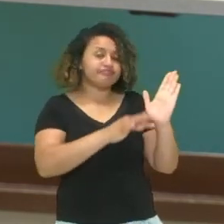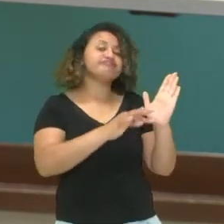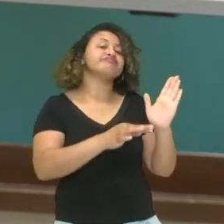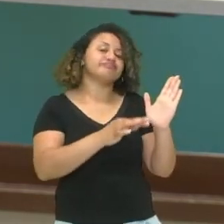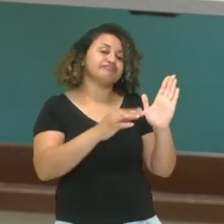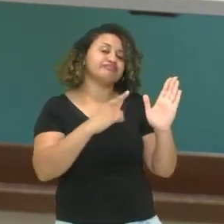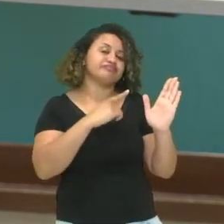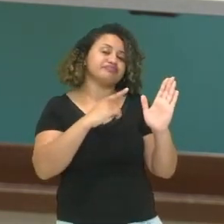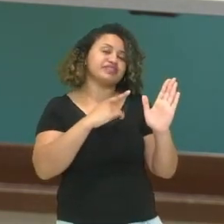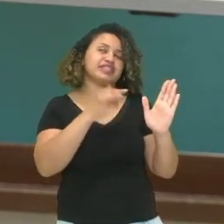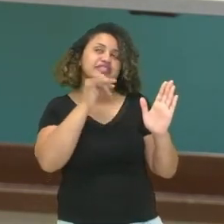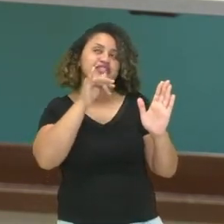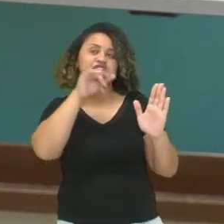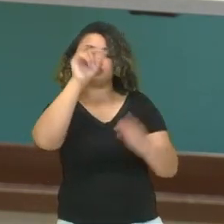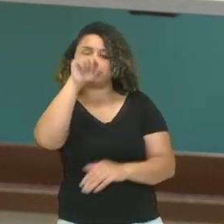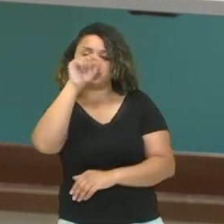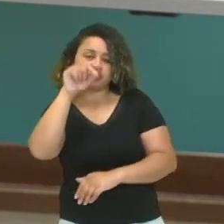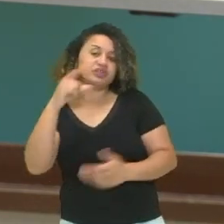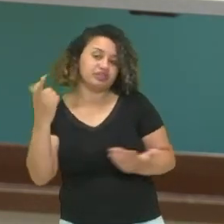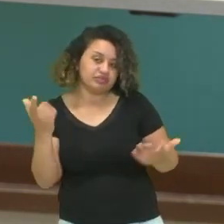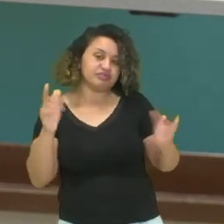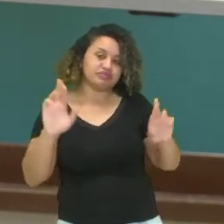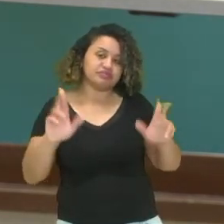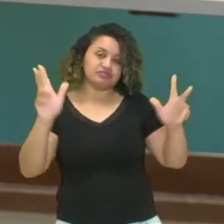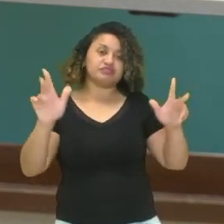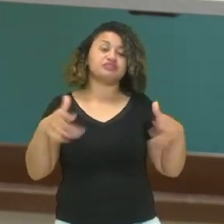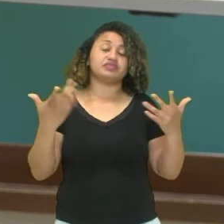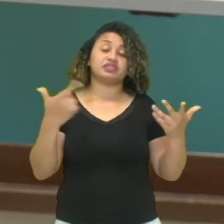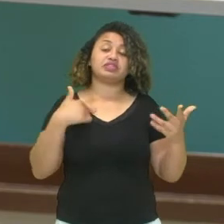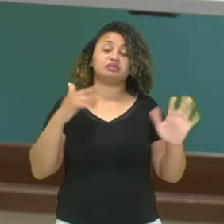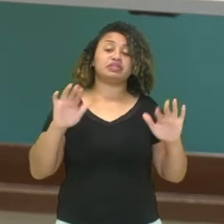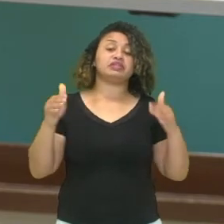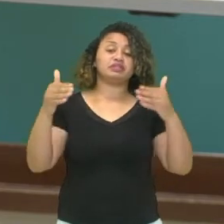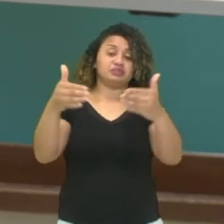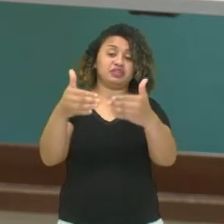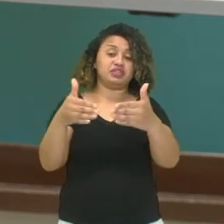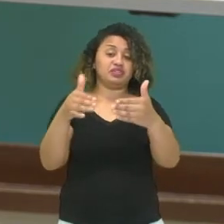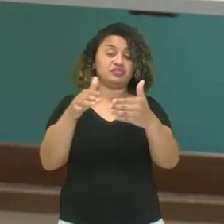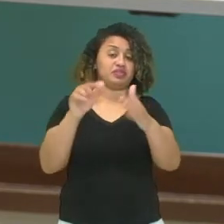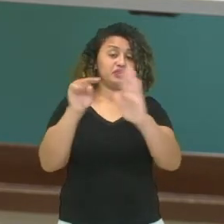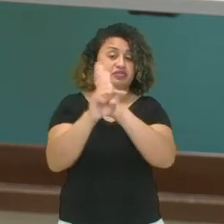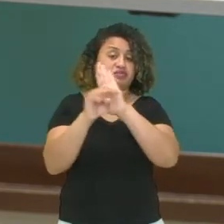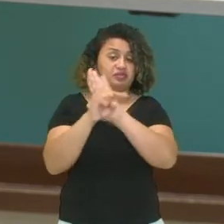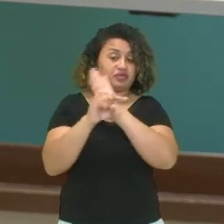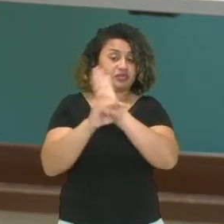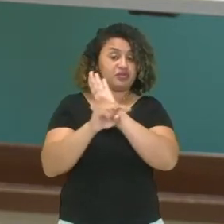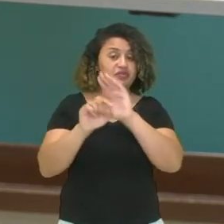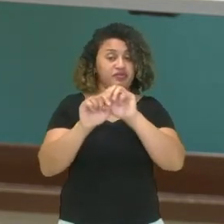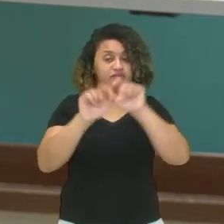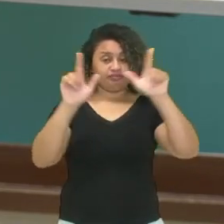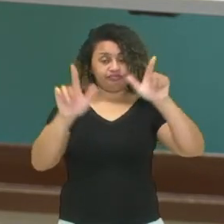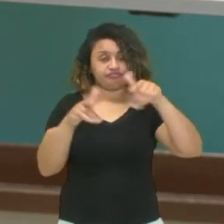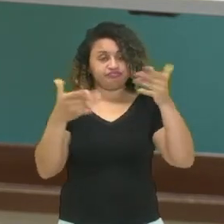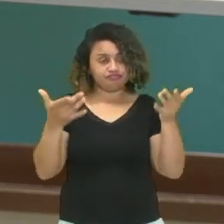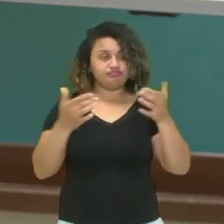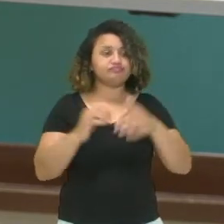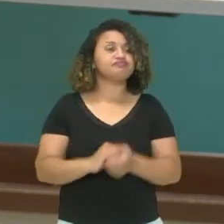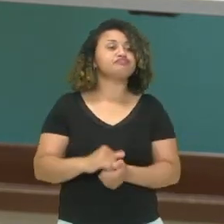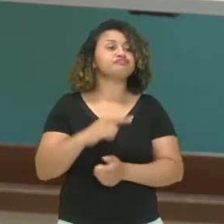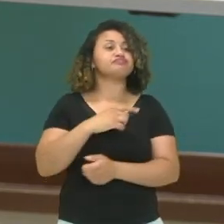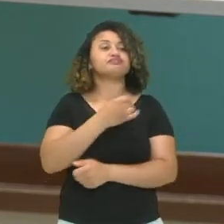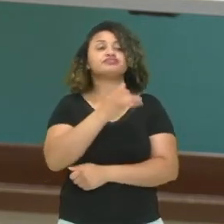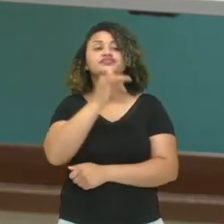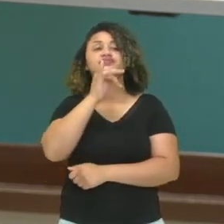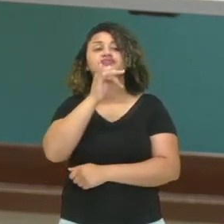do Twitter. Então, o que você vai ter que fazer? Ser muito específico dentro dos seus questionamentos, obviamente. Aqui tem alguns exemplos,